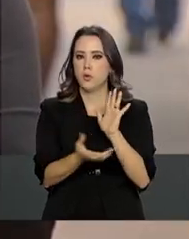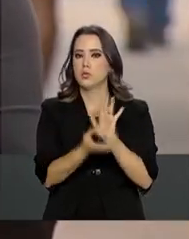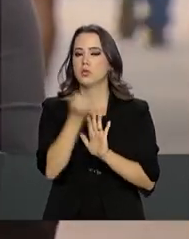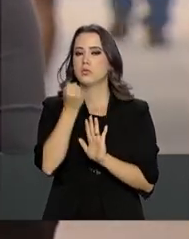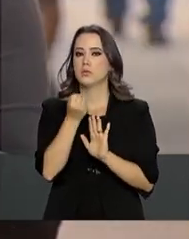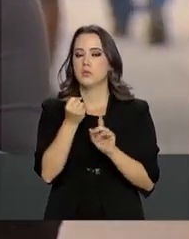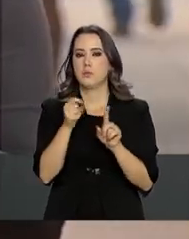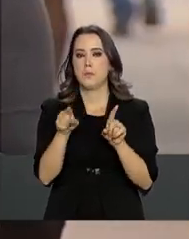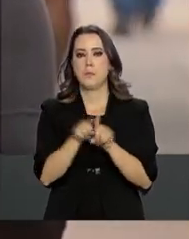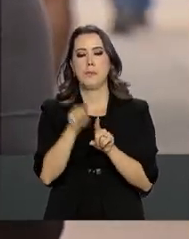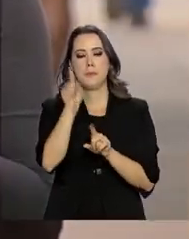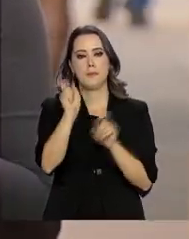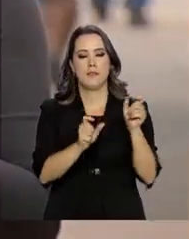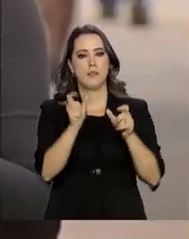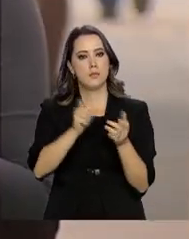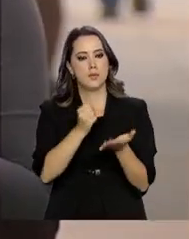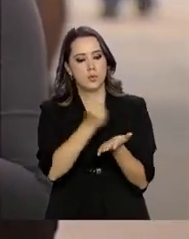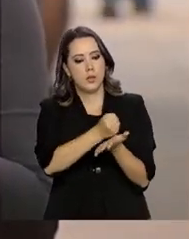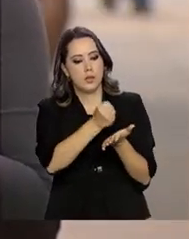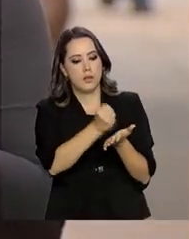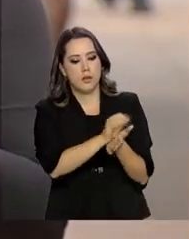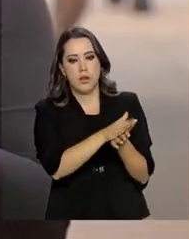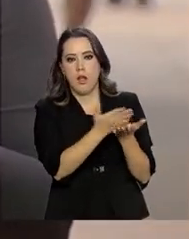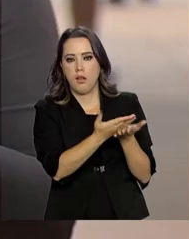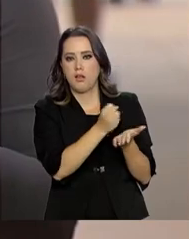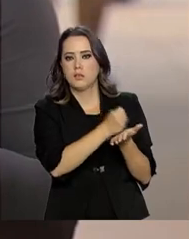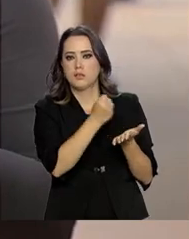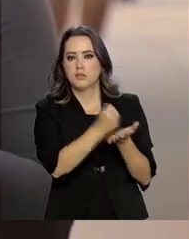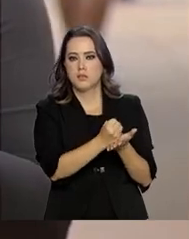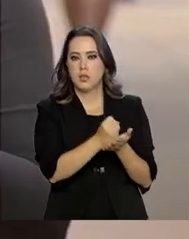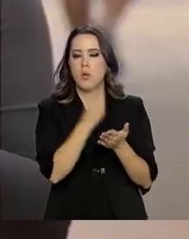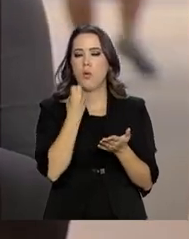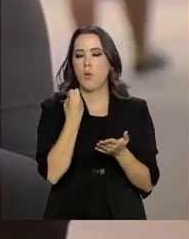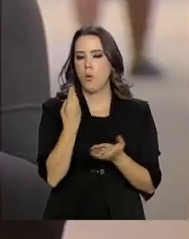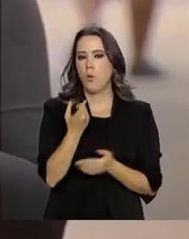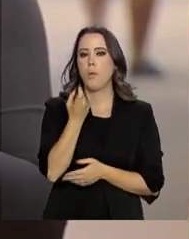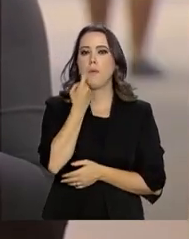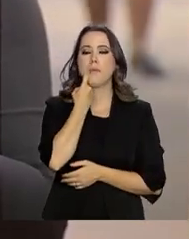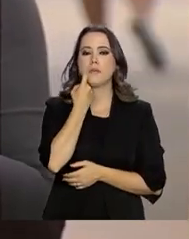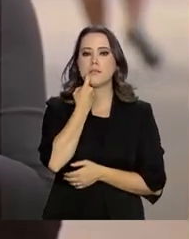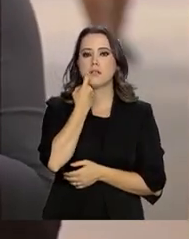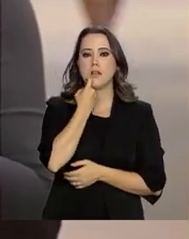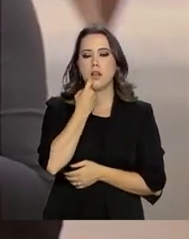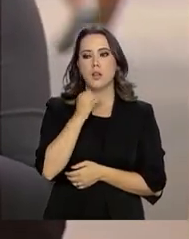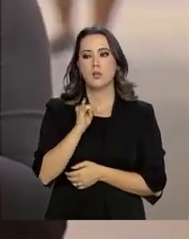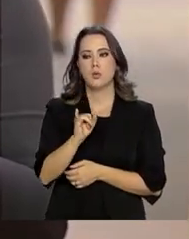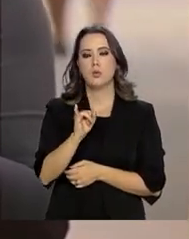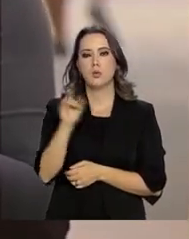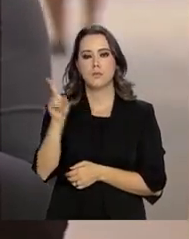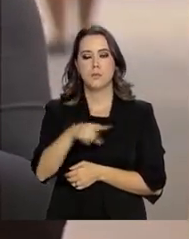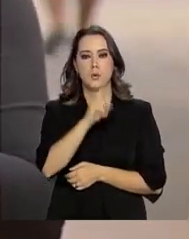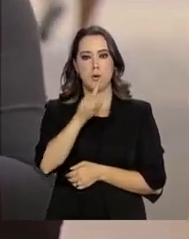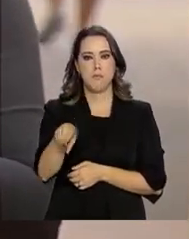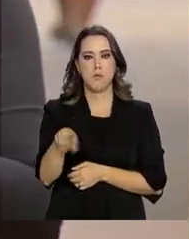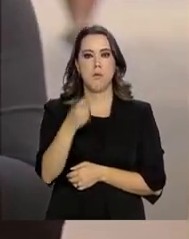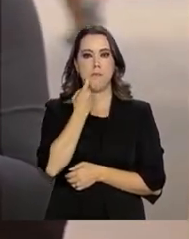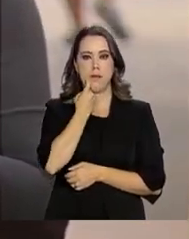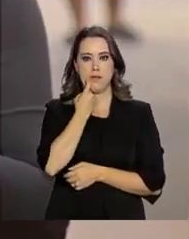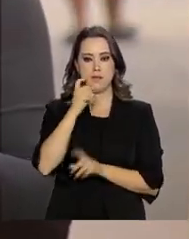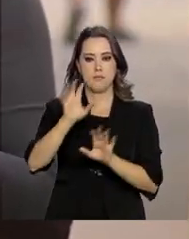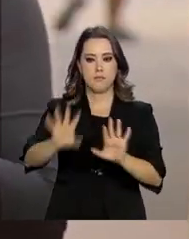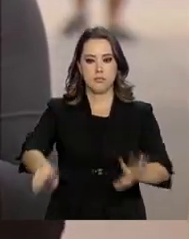benefício o trabalhador que teve a carteira assinada o pescador profissional na época em que a pesca é proibida o empregado